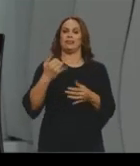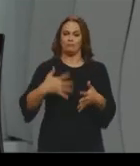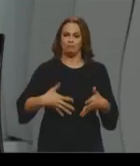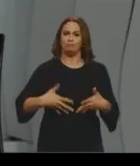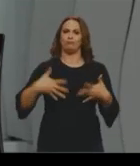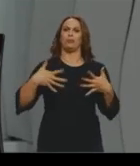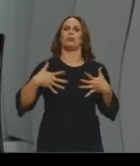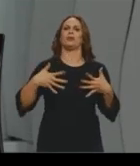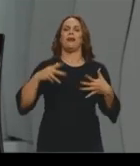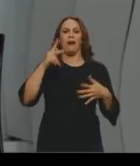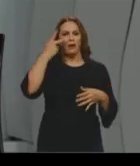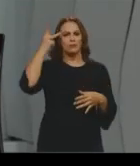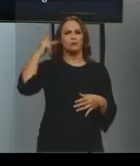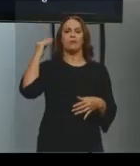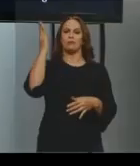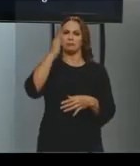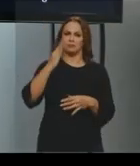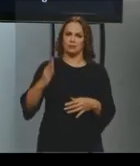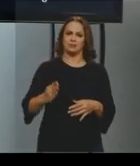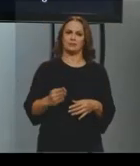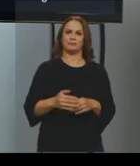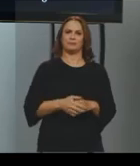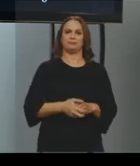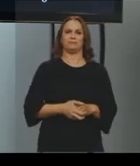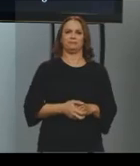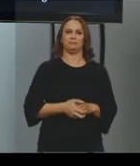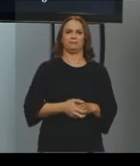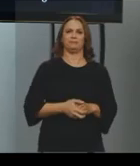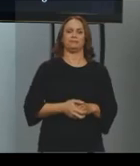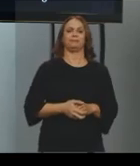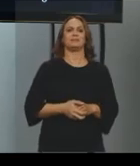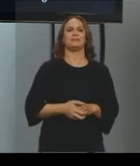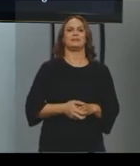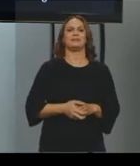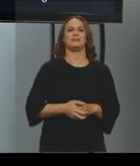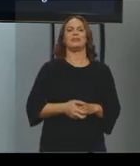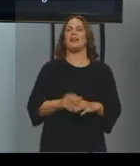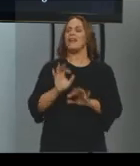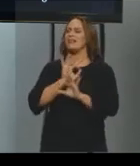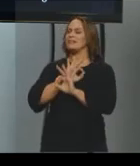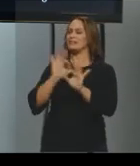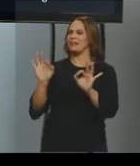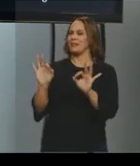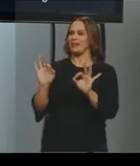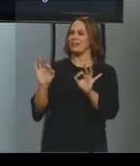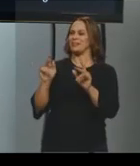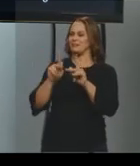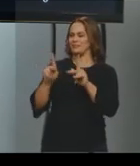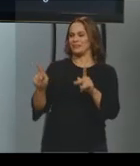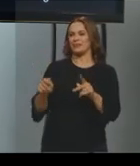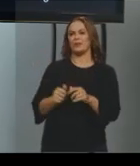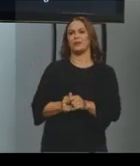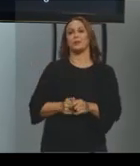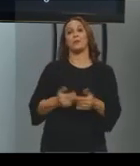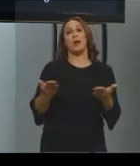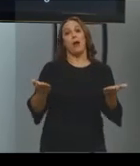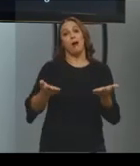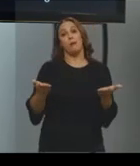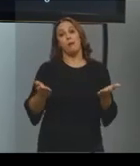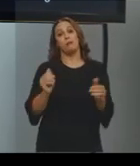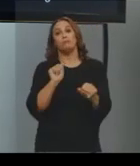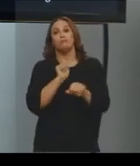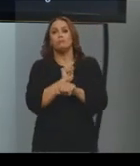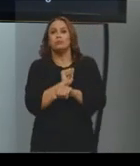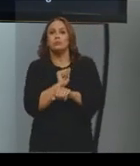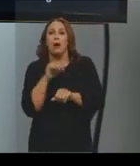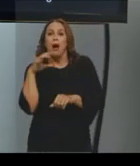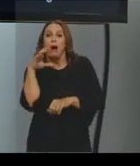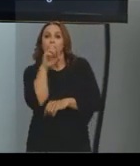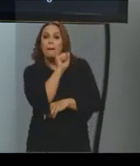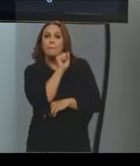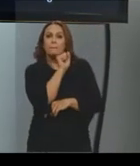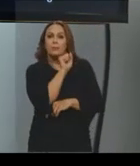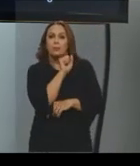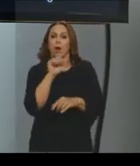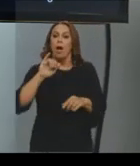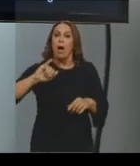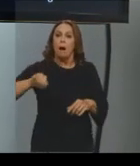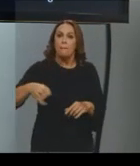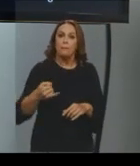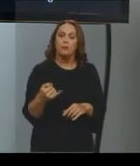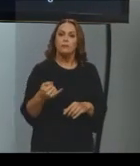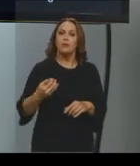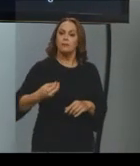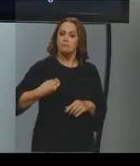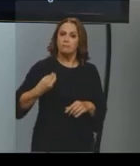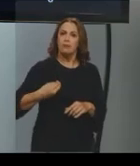história. Excelente, professora Viviane. Vamos fazer aquele pequeno intervalo. Aproveite e participe do Tira Dúvidas do Enem, que